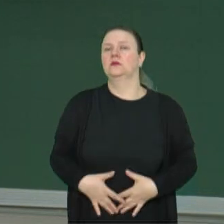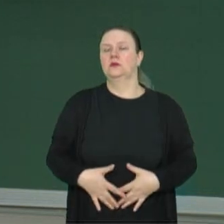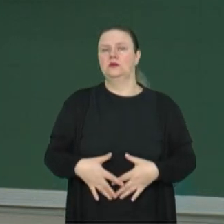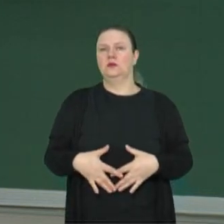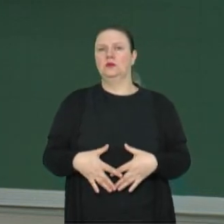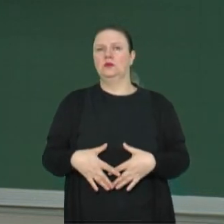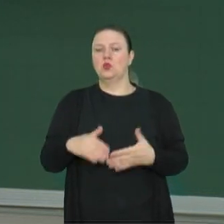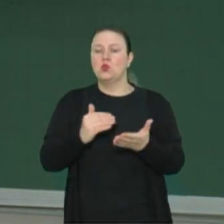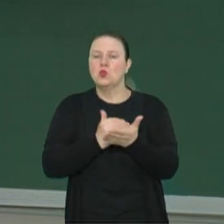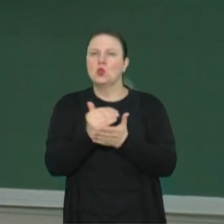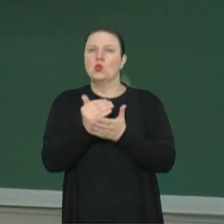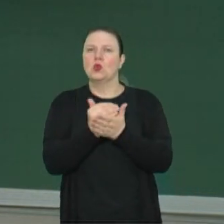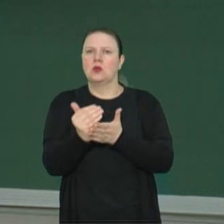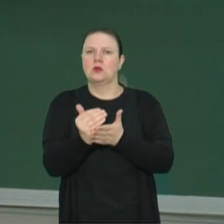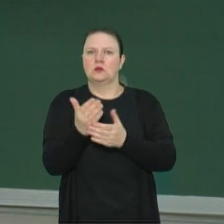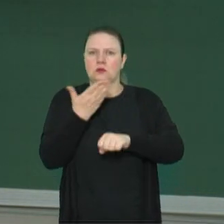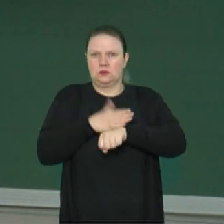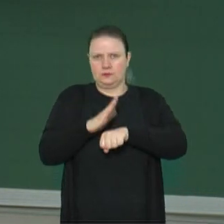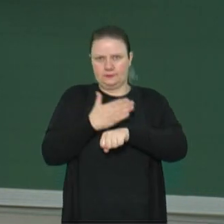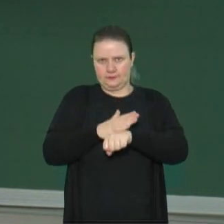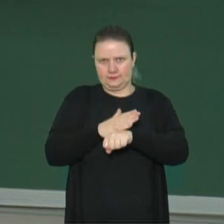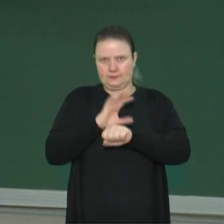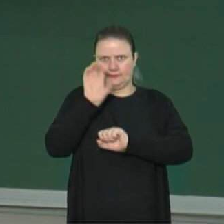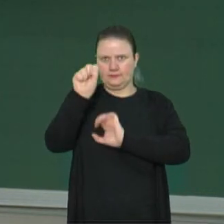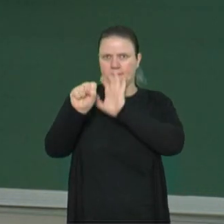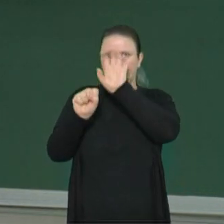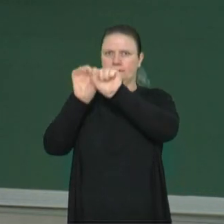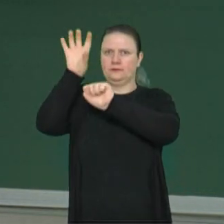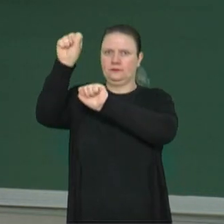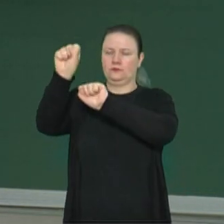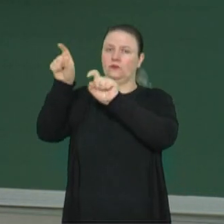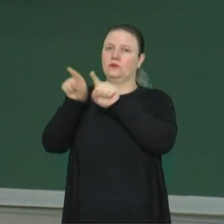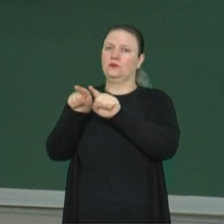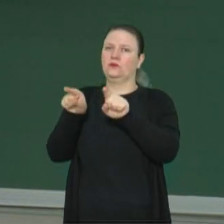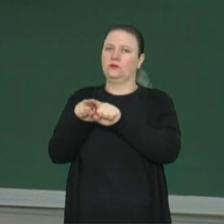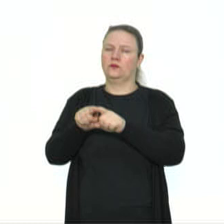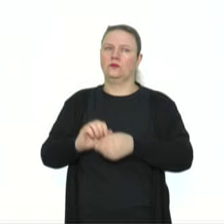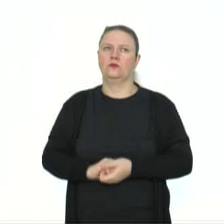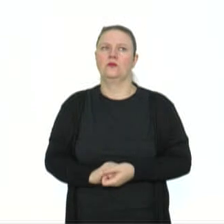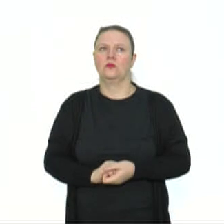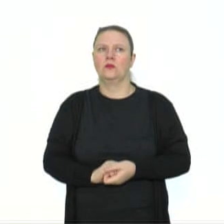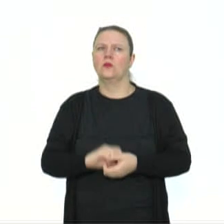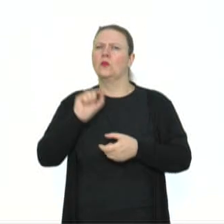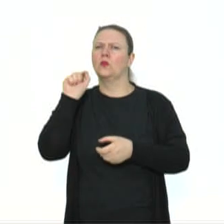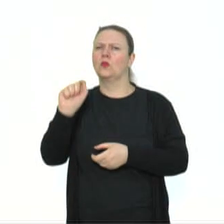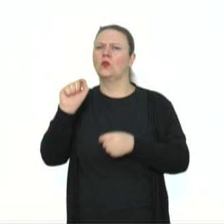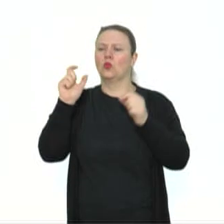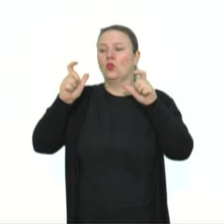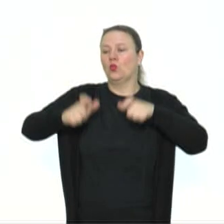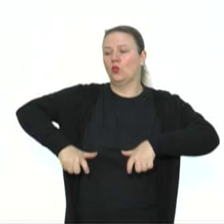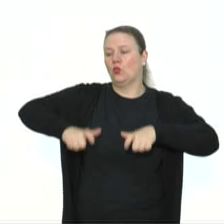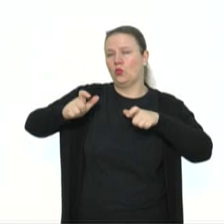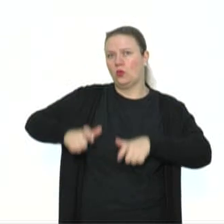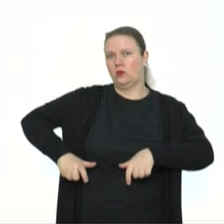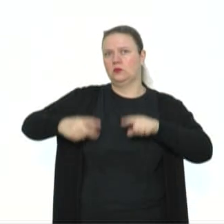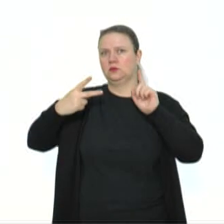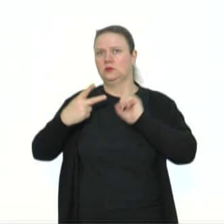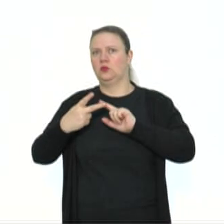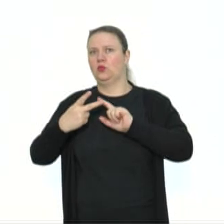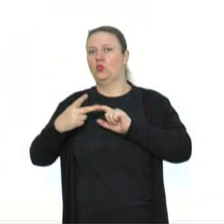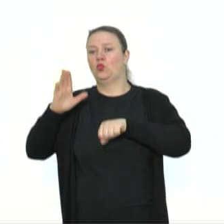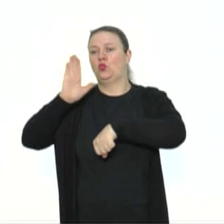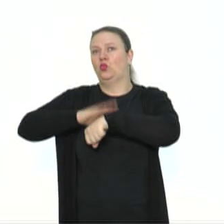de iniciação, de introdução à escalada. Fala o seguinte: onde e quando foi realizada